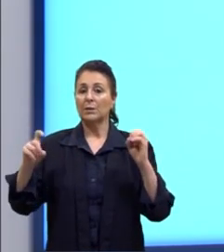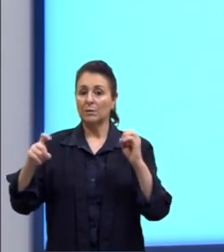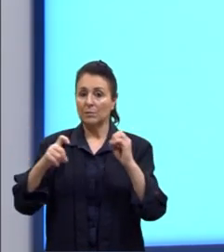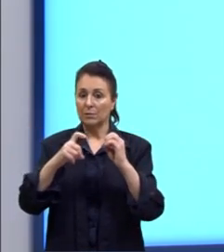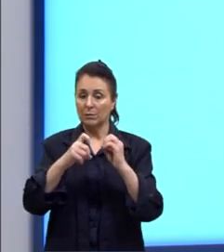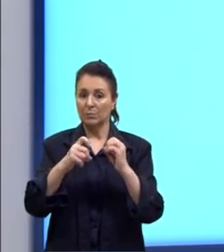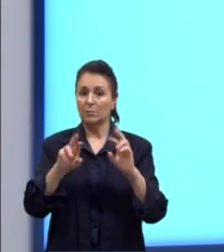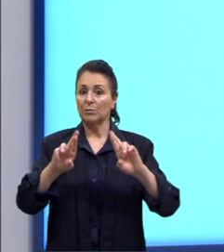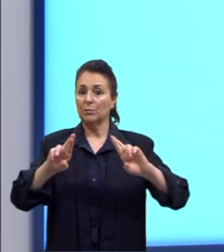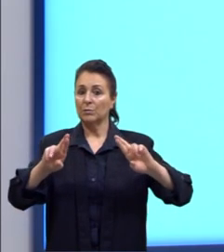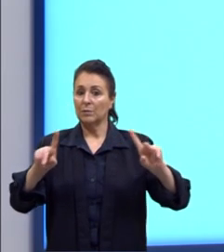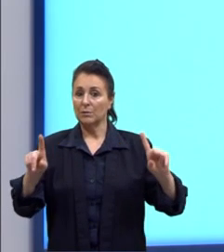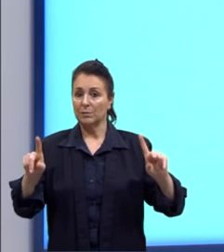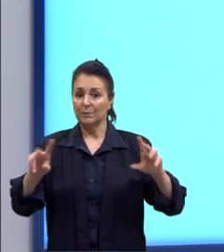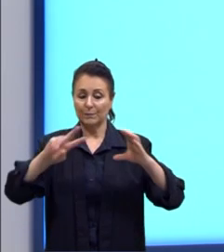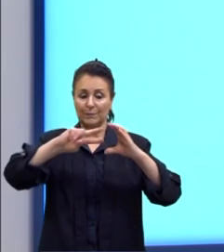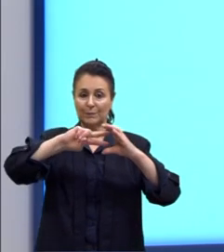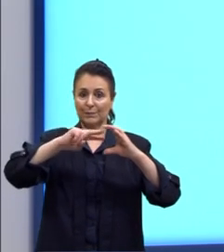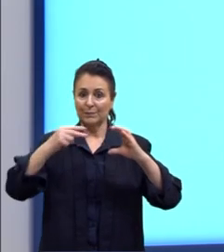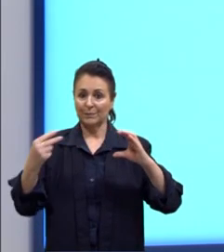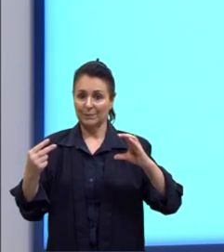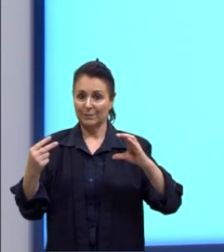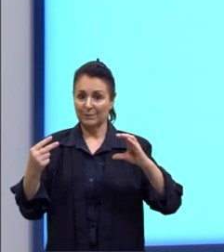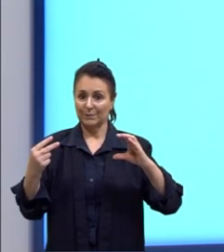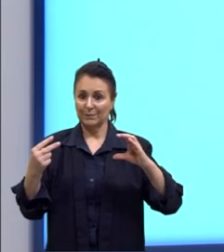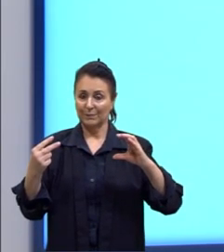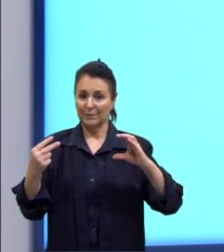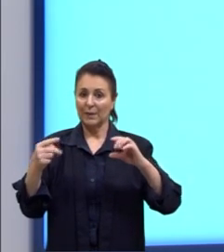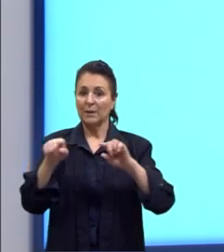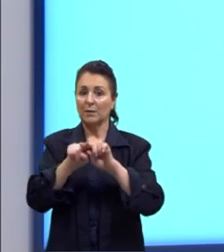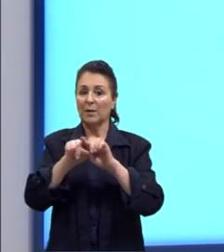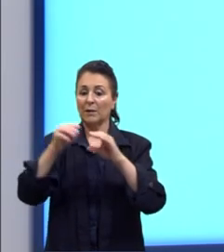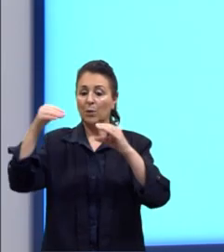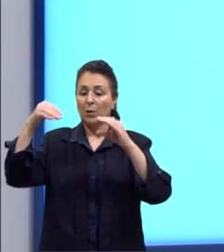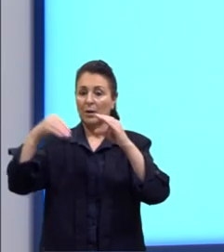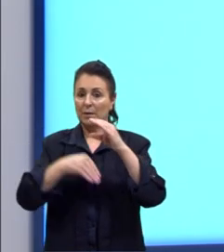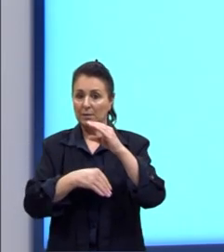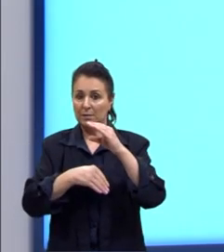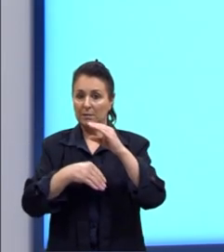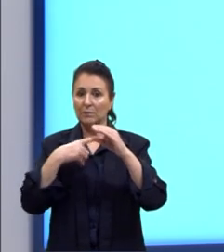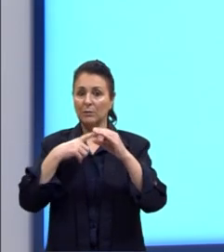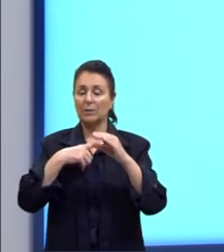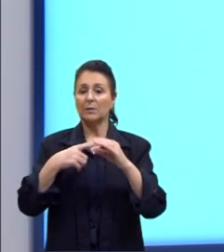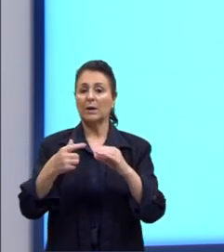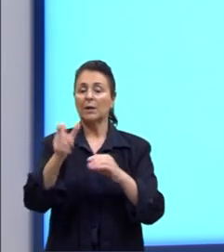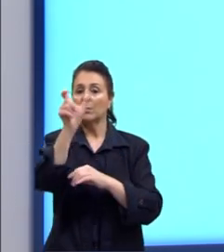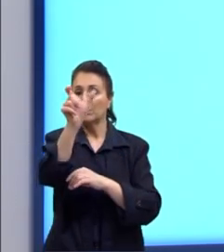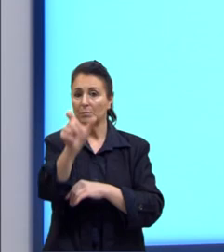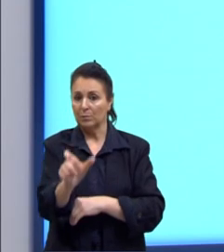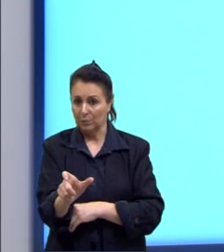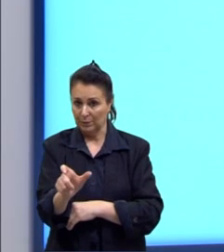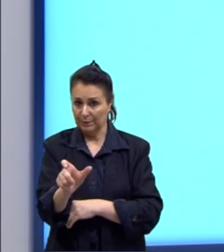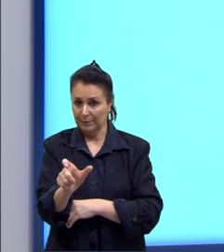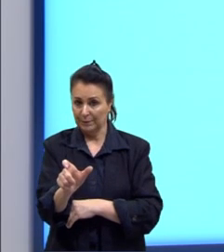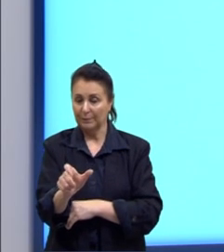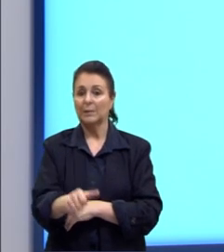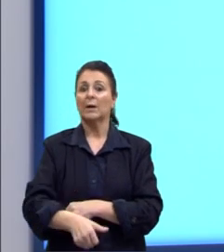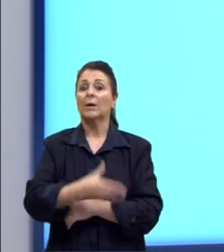quando os dois as são minúsculos e aqui então nós temos um indivíduo do sexo masculino